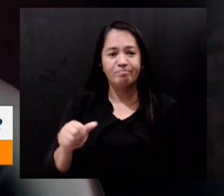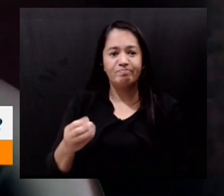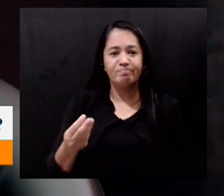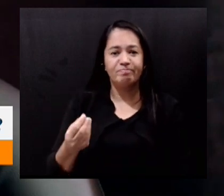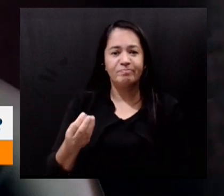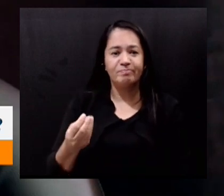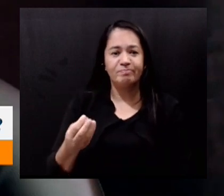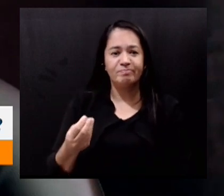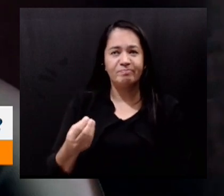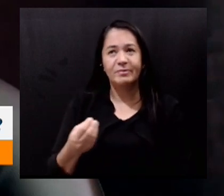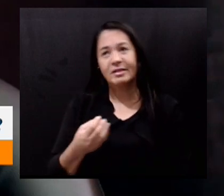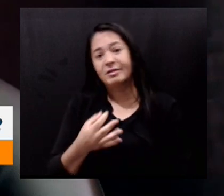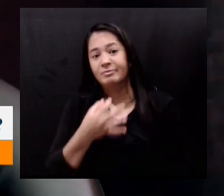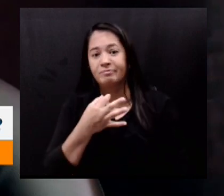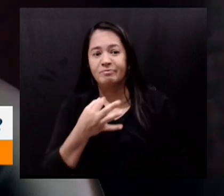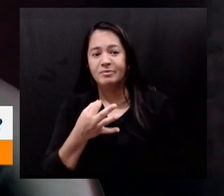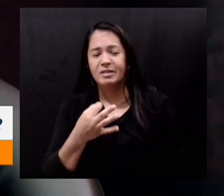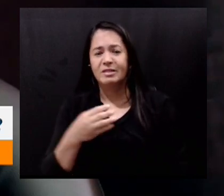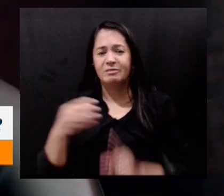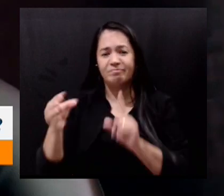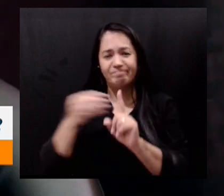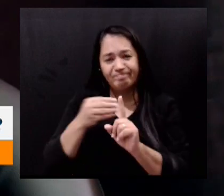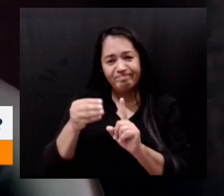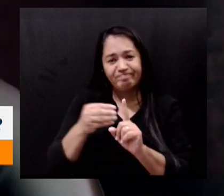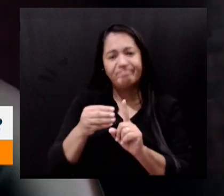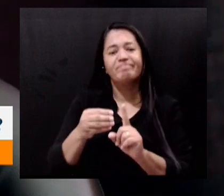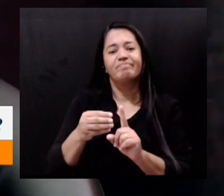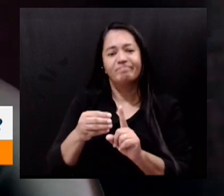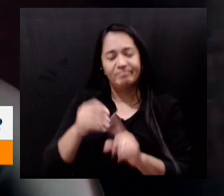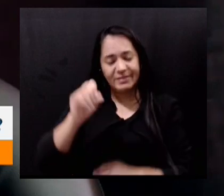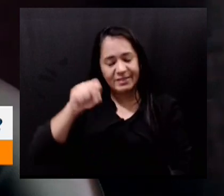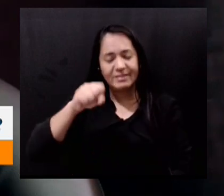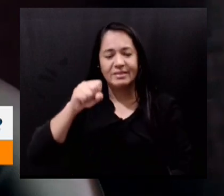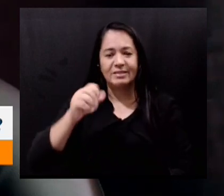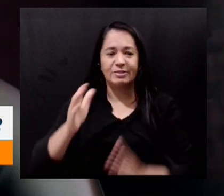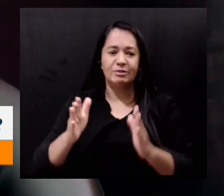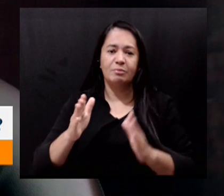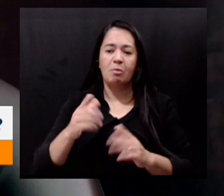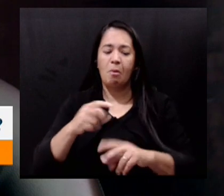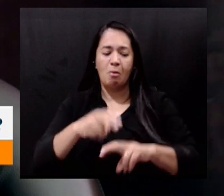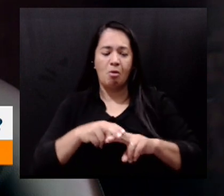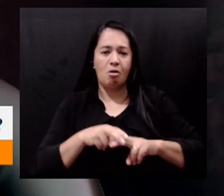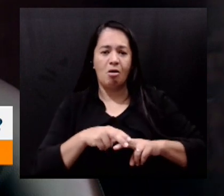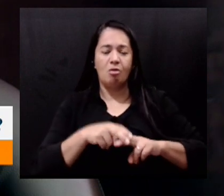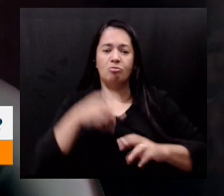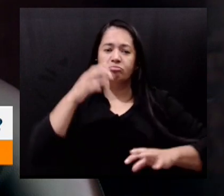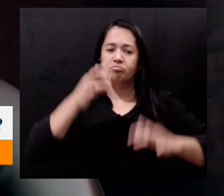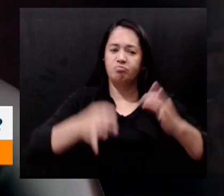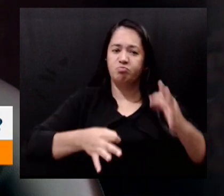até mais vulnerável, né, Exato. a Uhum. julgamento, eh,